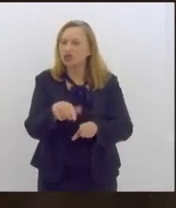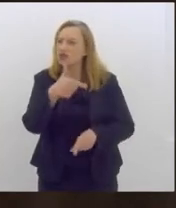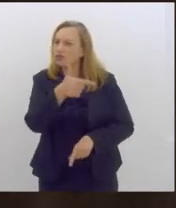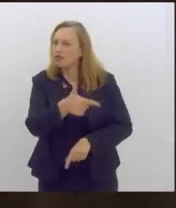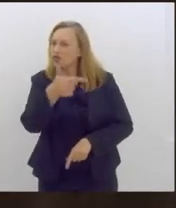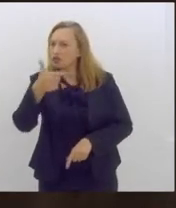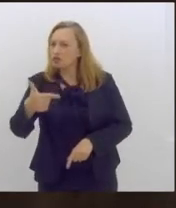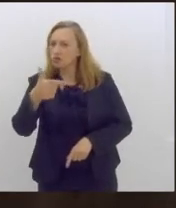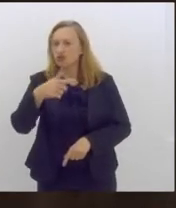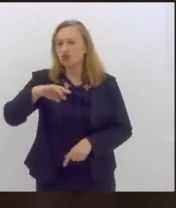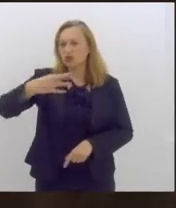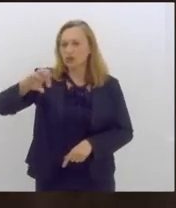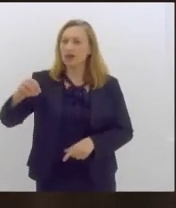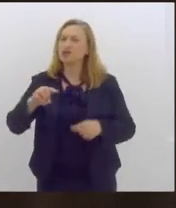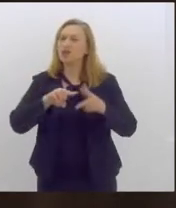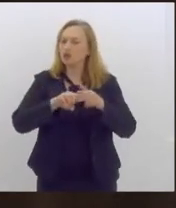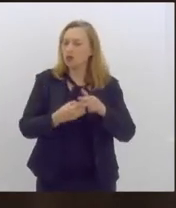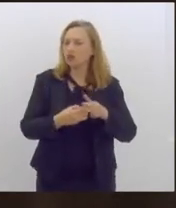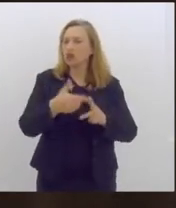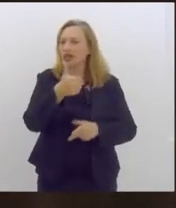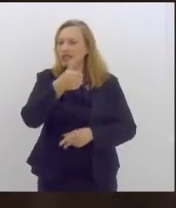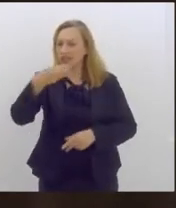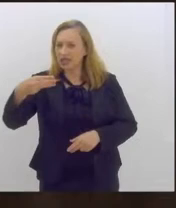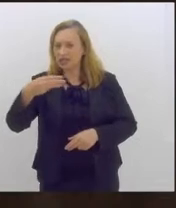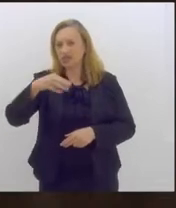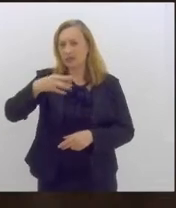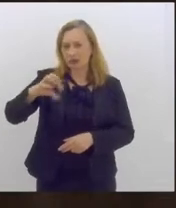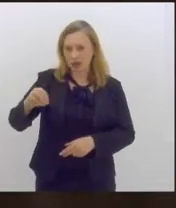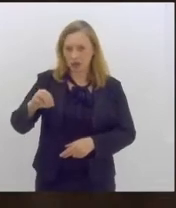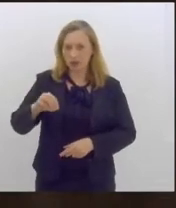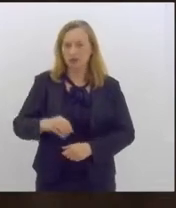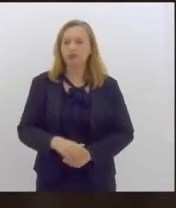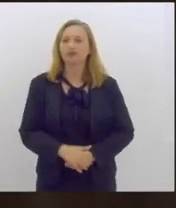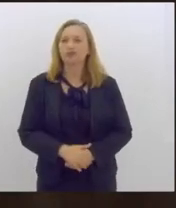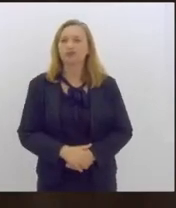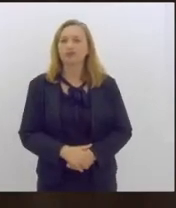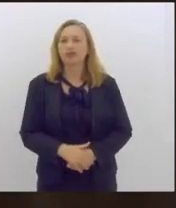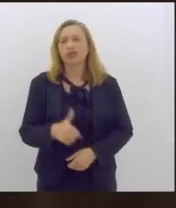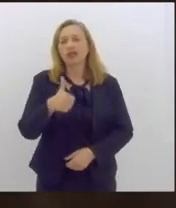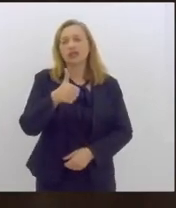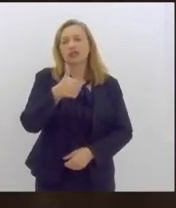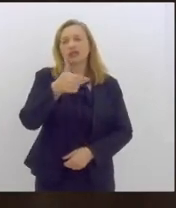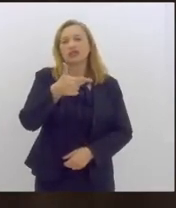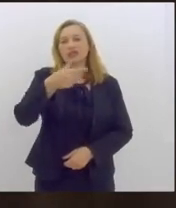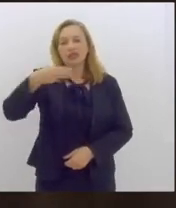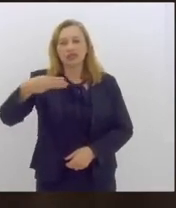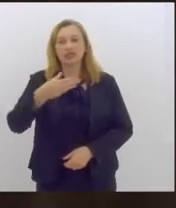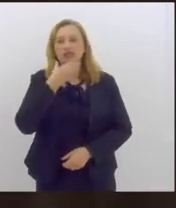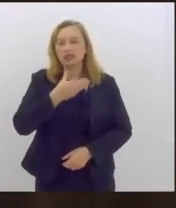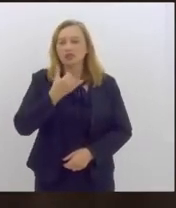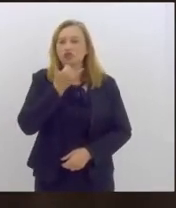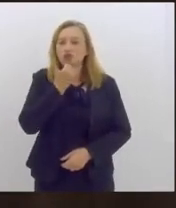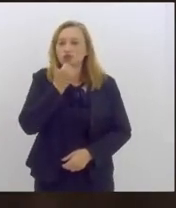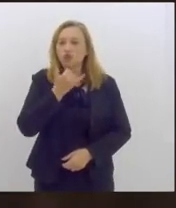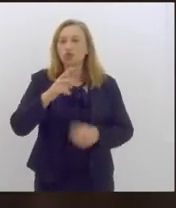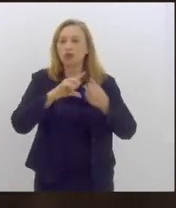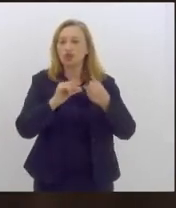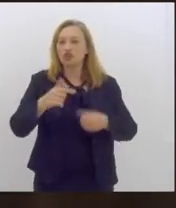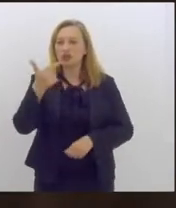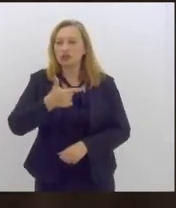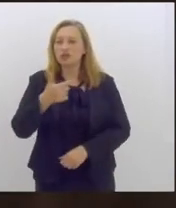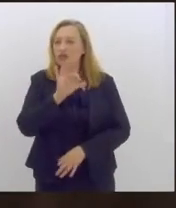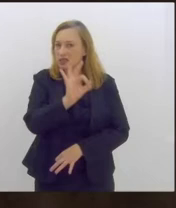22 de Março tem que corrigir é 13 de Março Treze de dezembro desculpe e no artigo